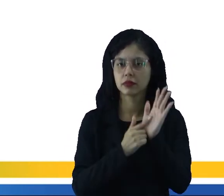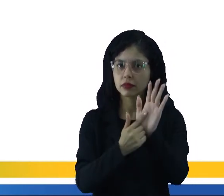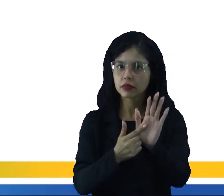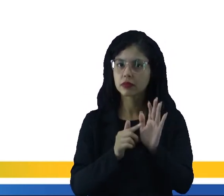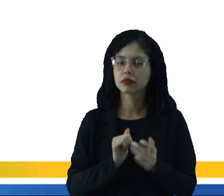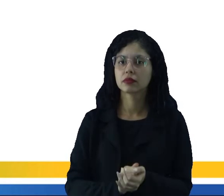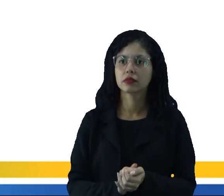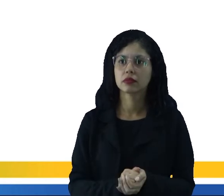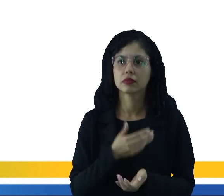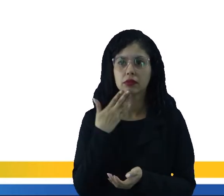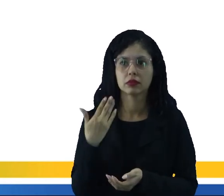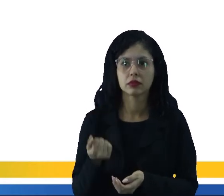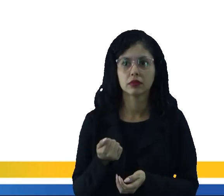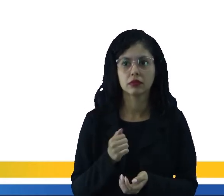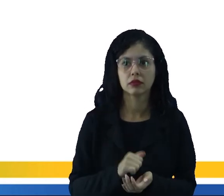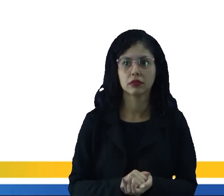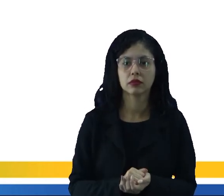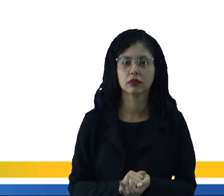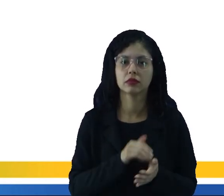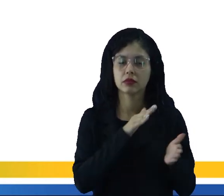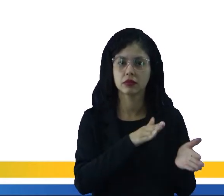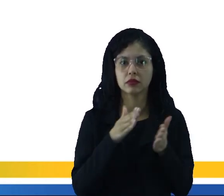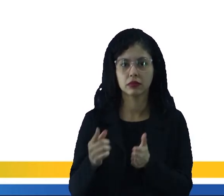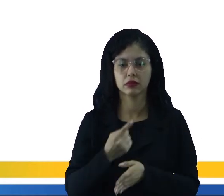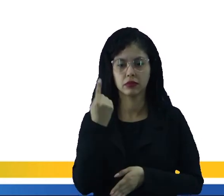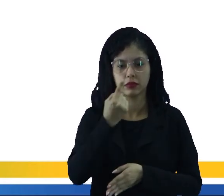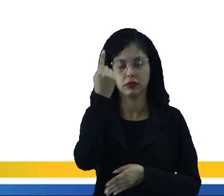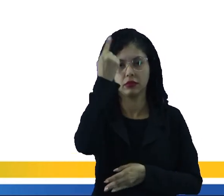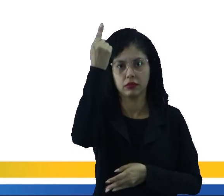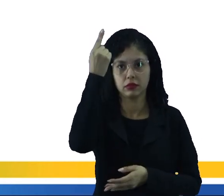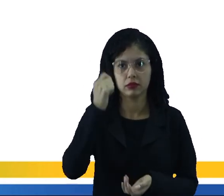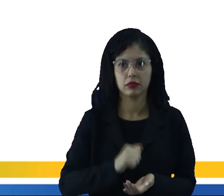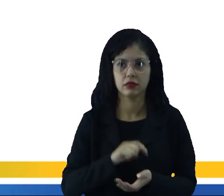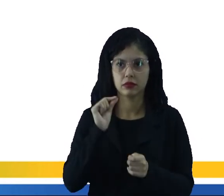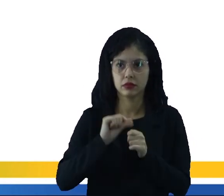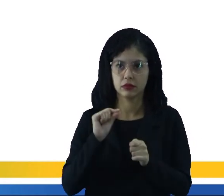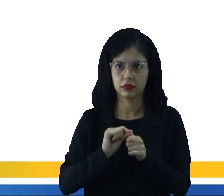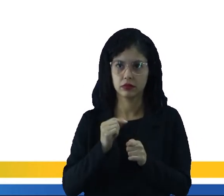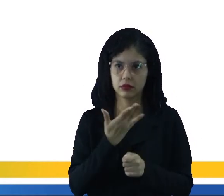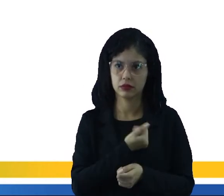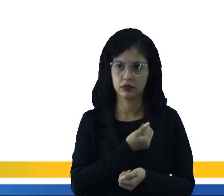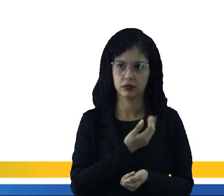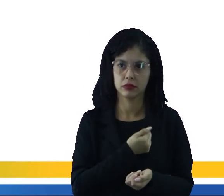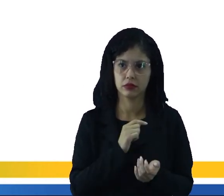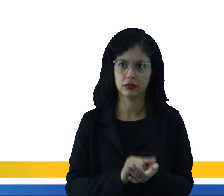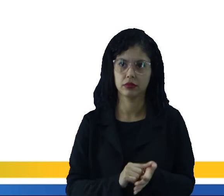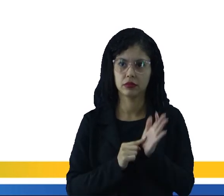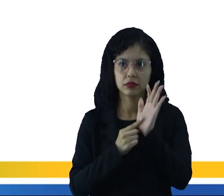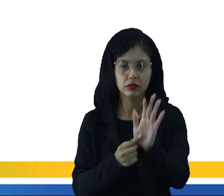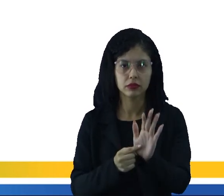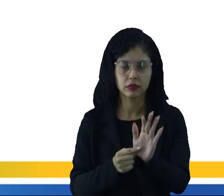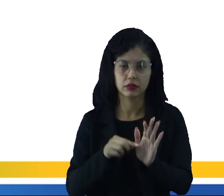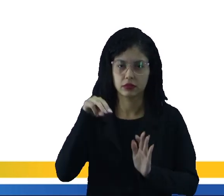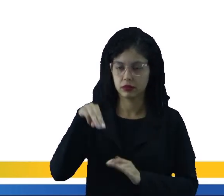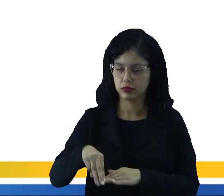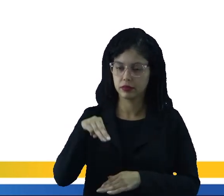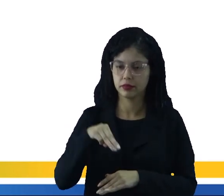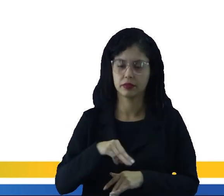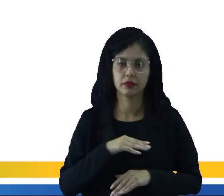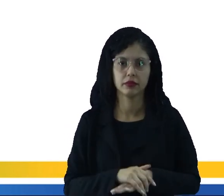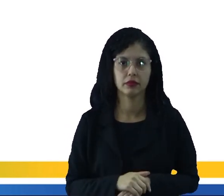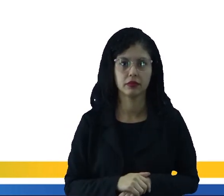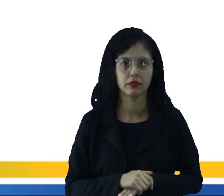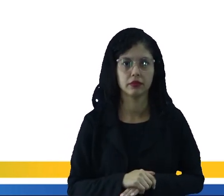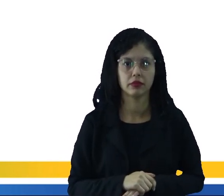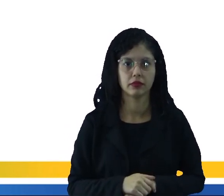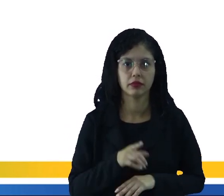né? Para designar a parte altimétrica feita por números representados em metros,